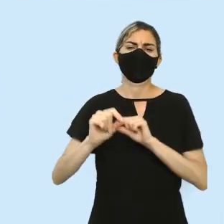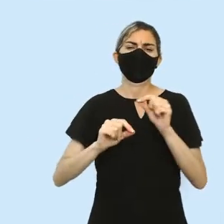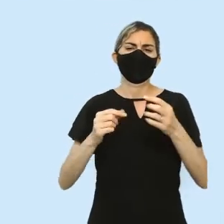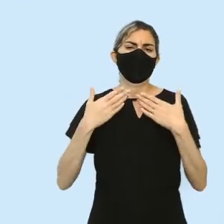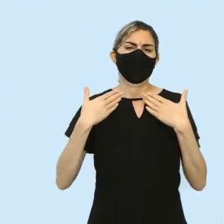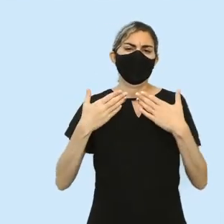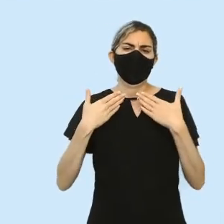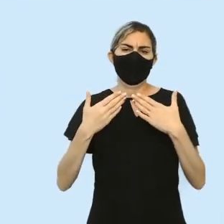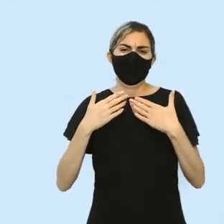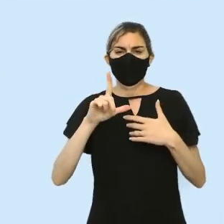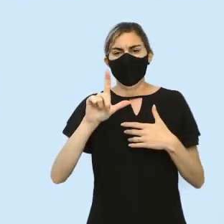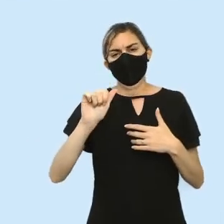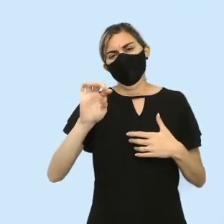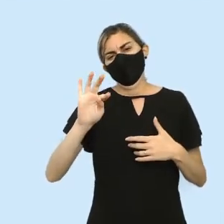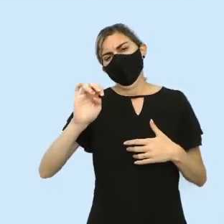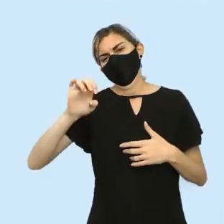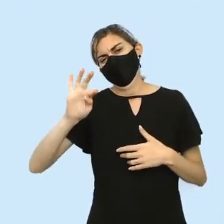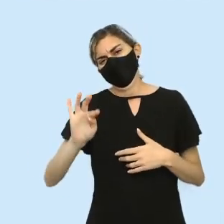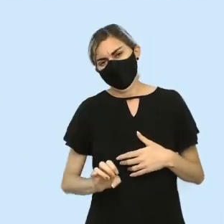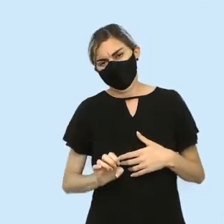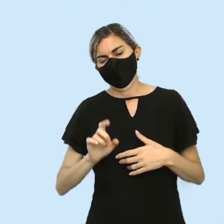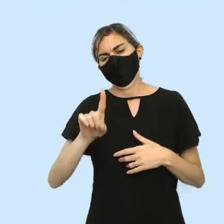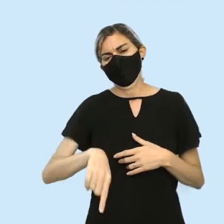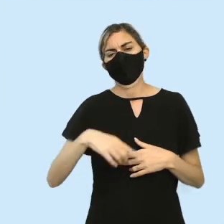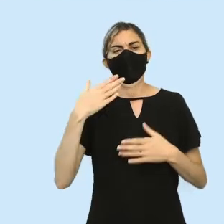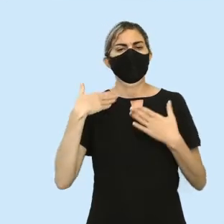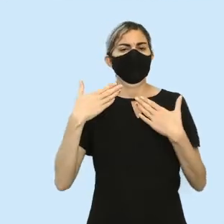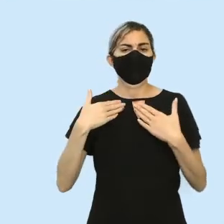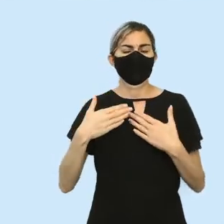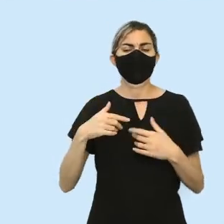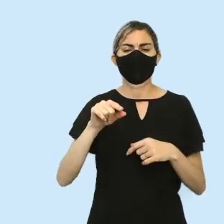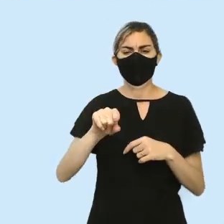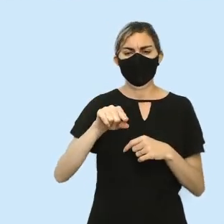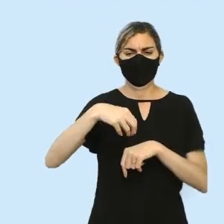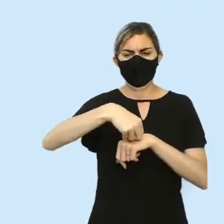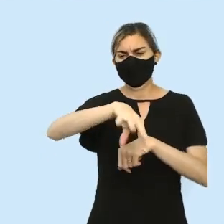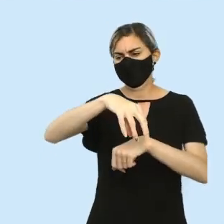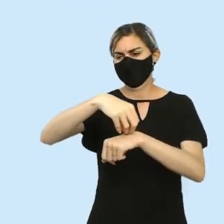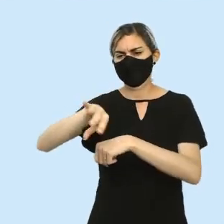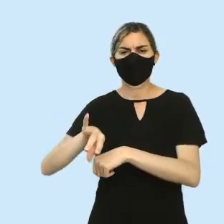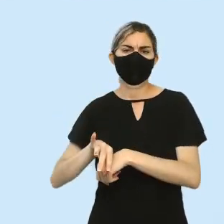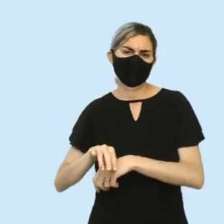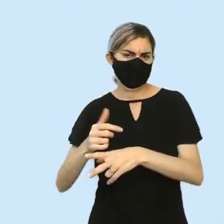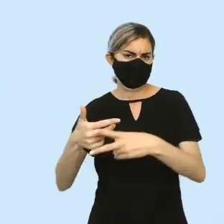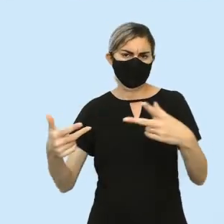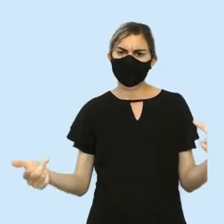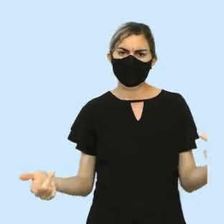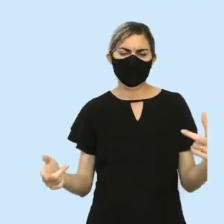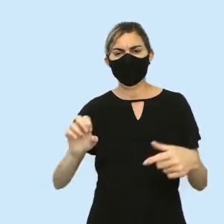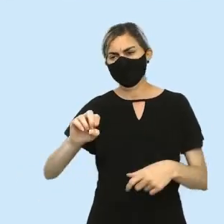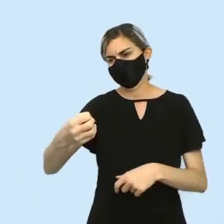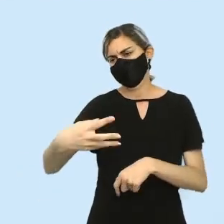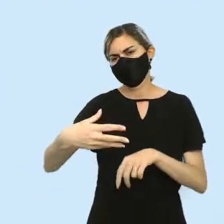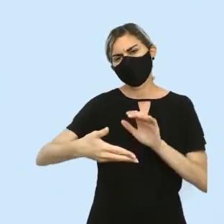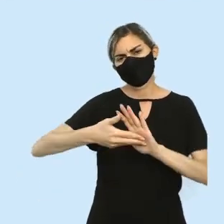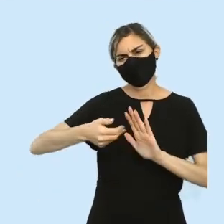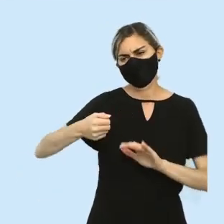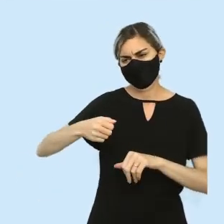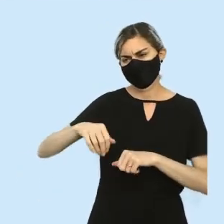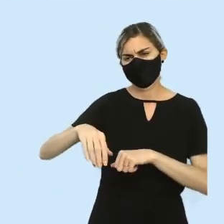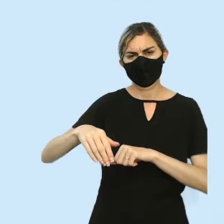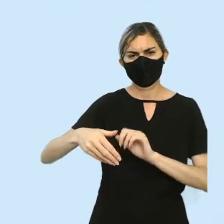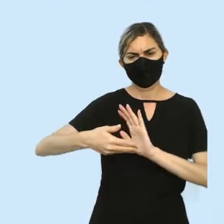calor latente? É o calor que foi cedido a um corpo ou é retirado